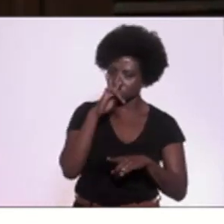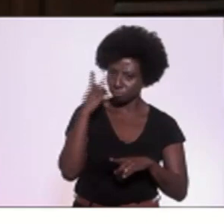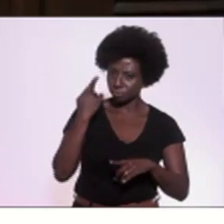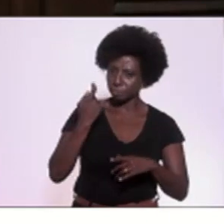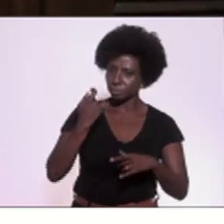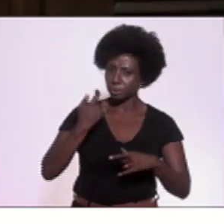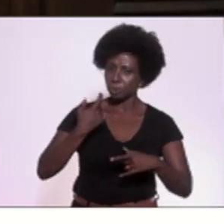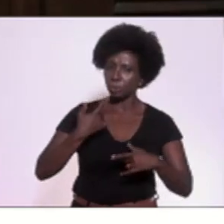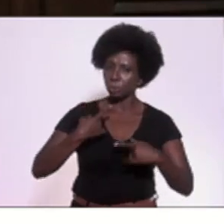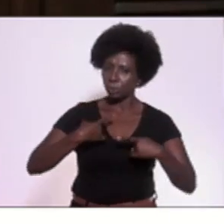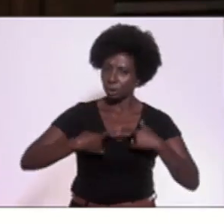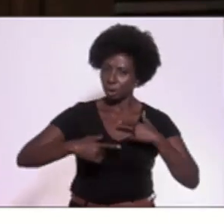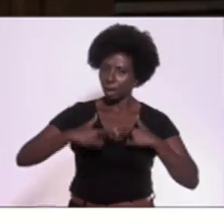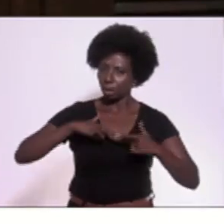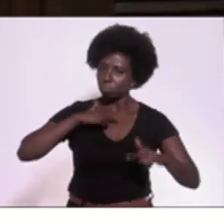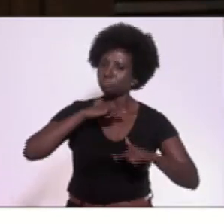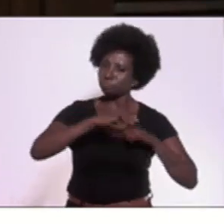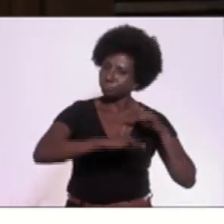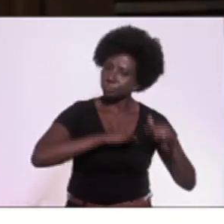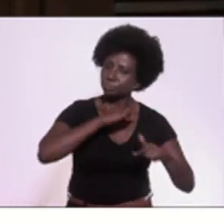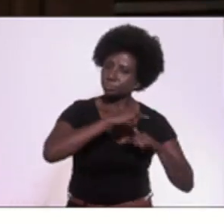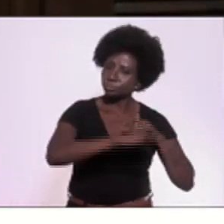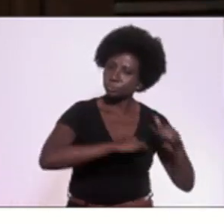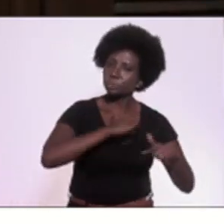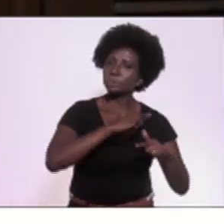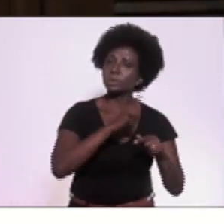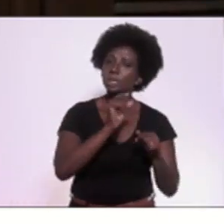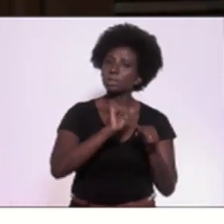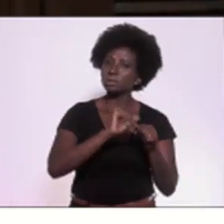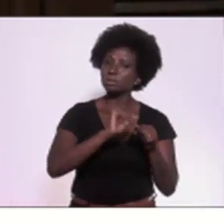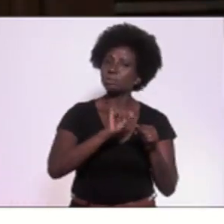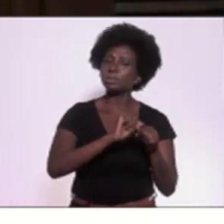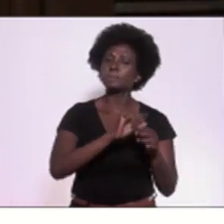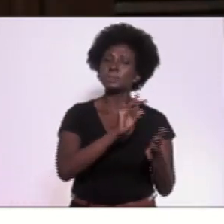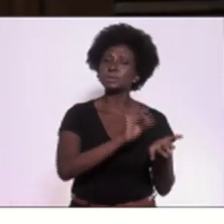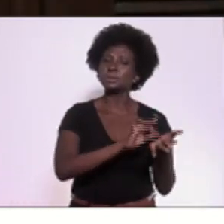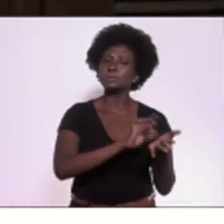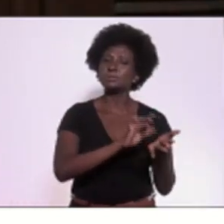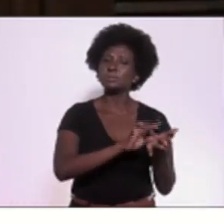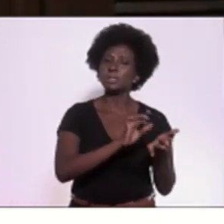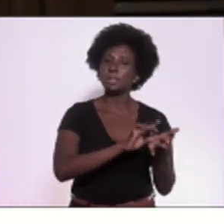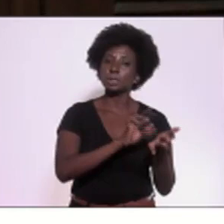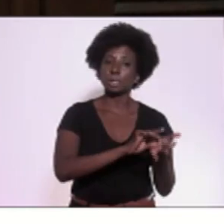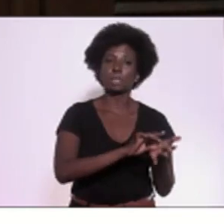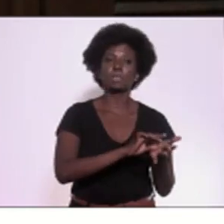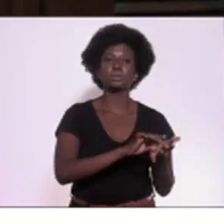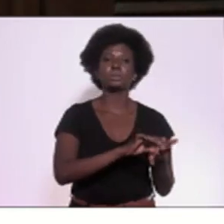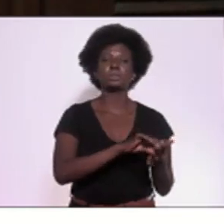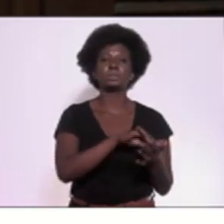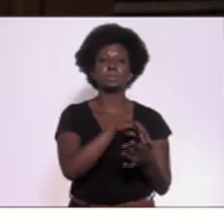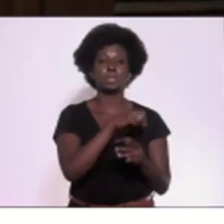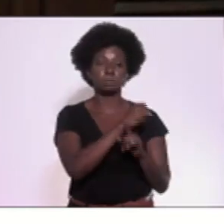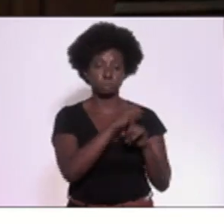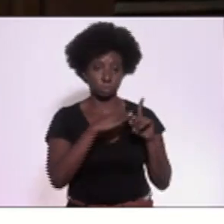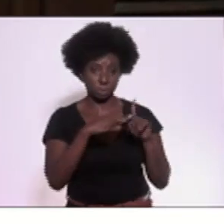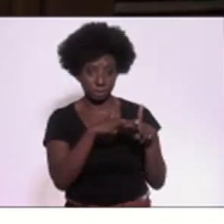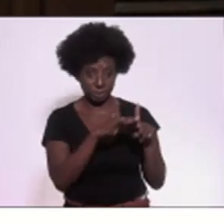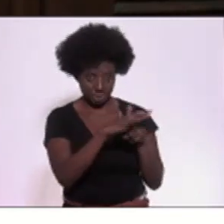para que se mantenha um censo que, de fato, contemple o retrato da sociedade brasileira,